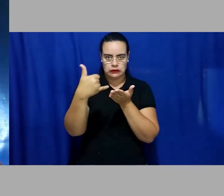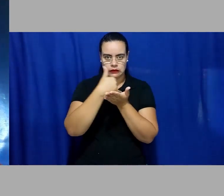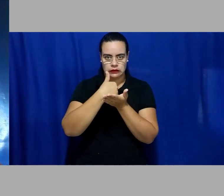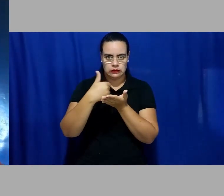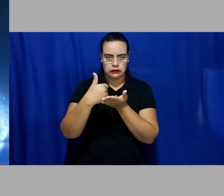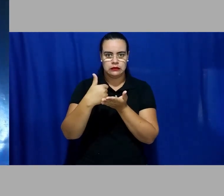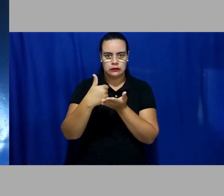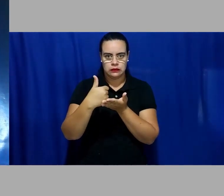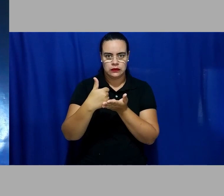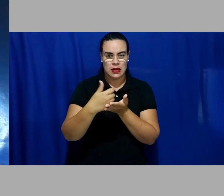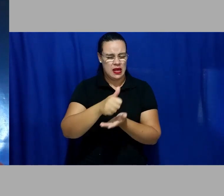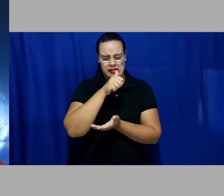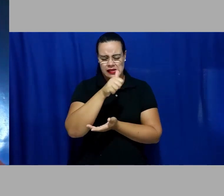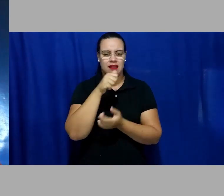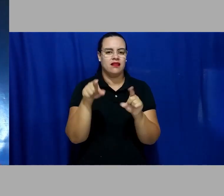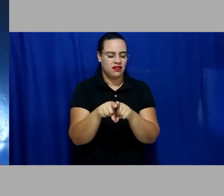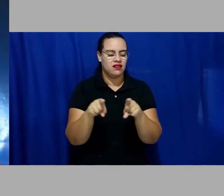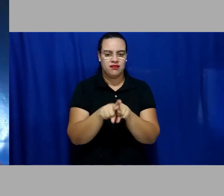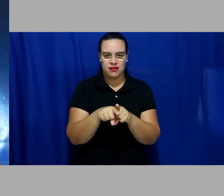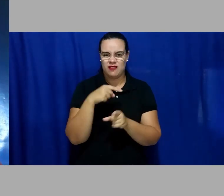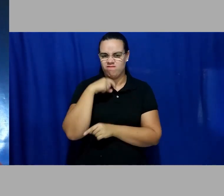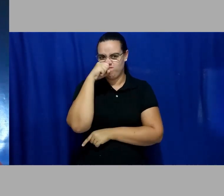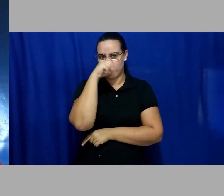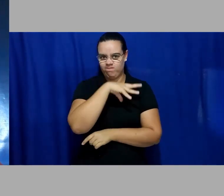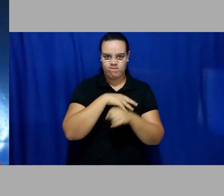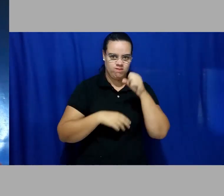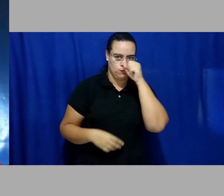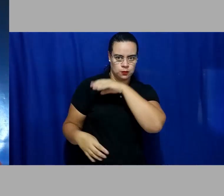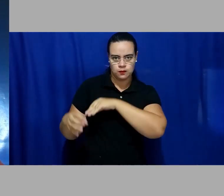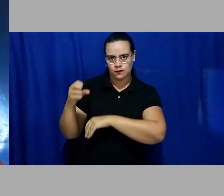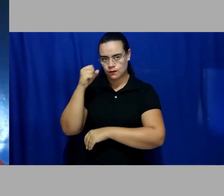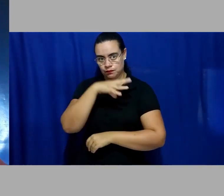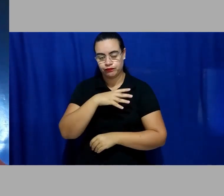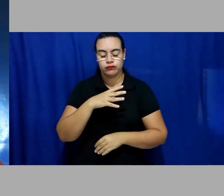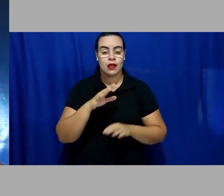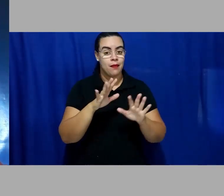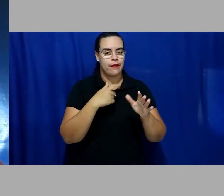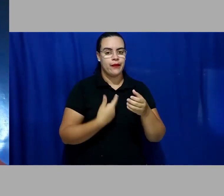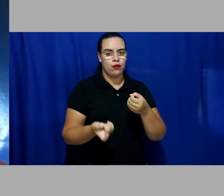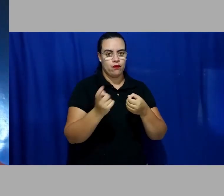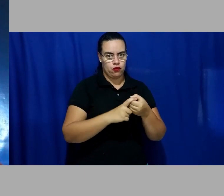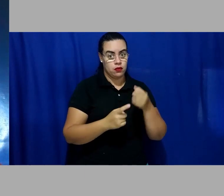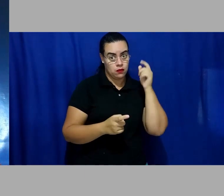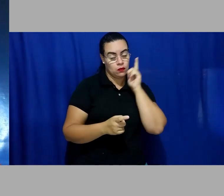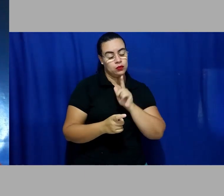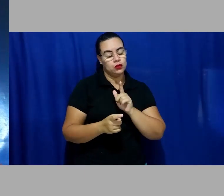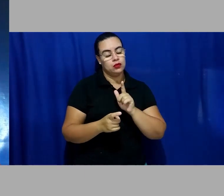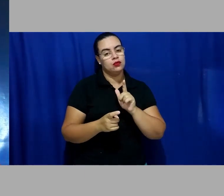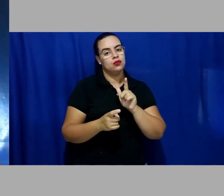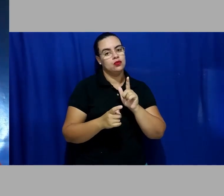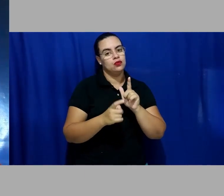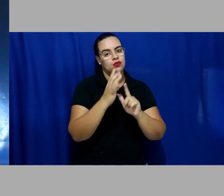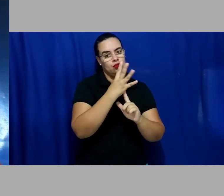extremamente radical cocaína e bebendo. E eu só consegui voltar à cena